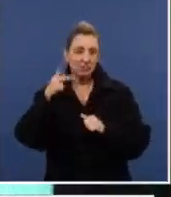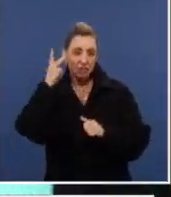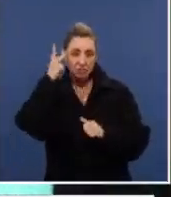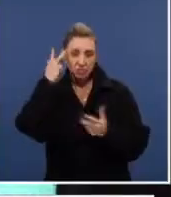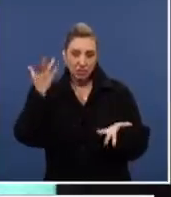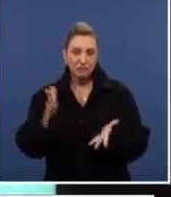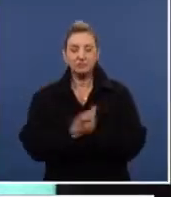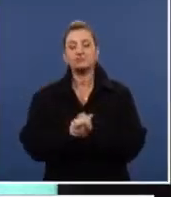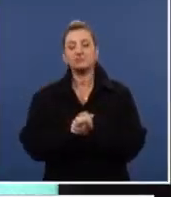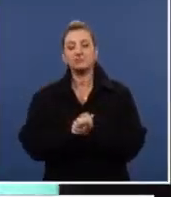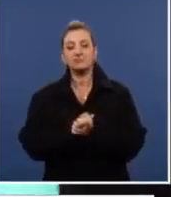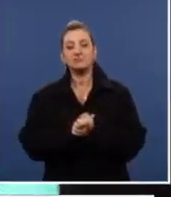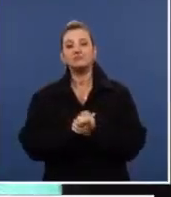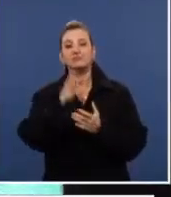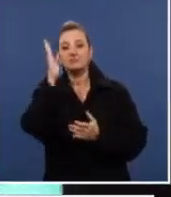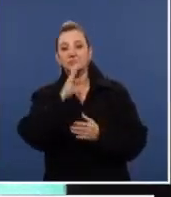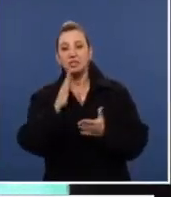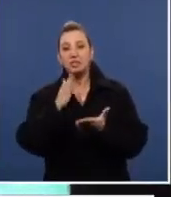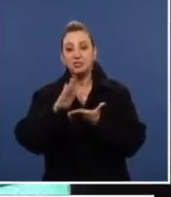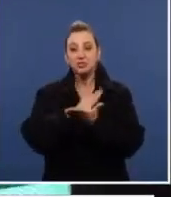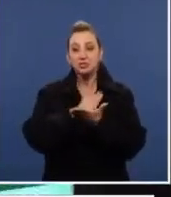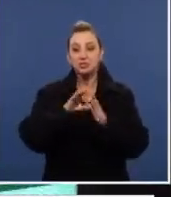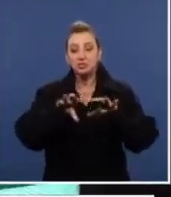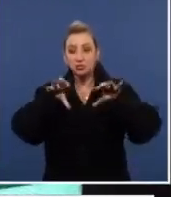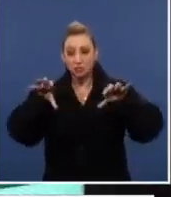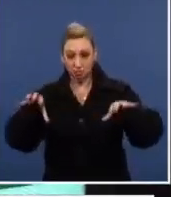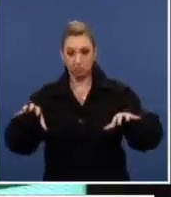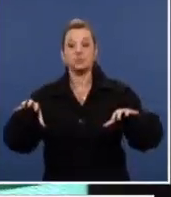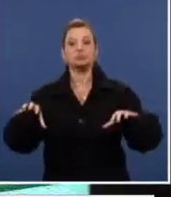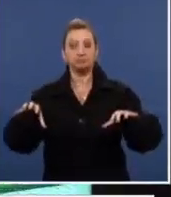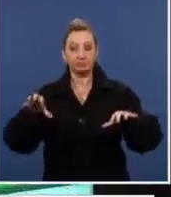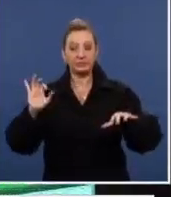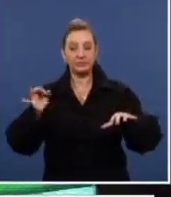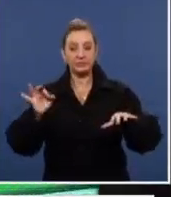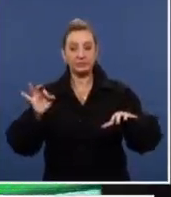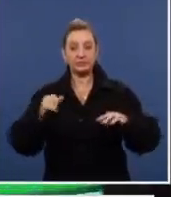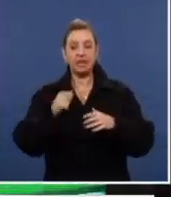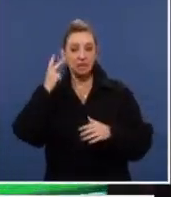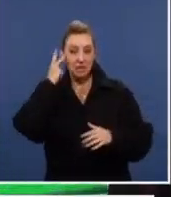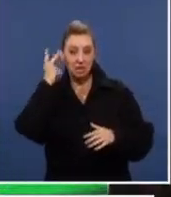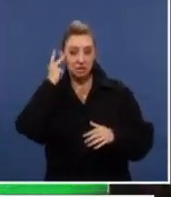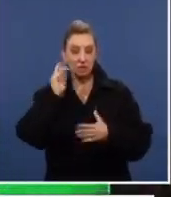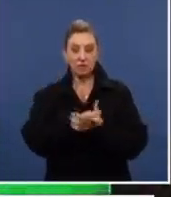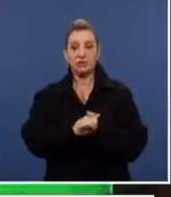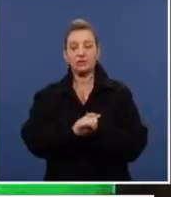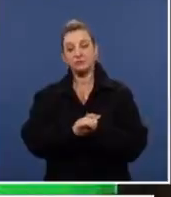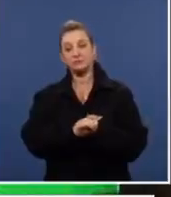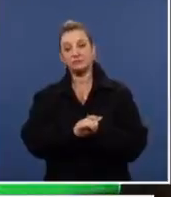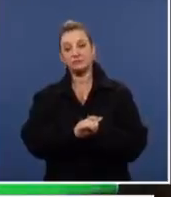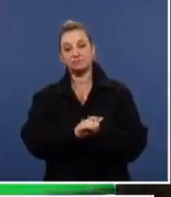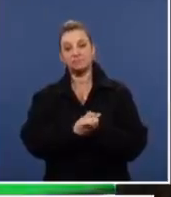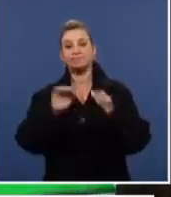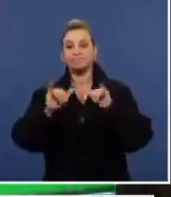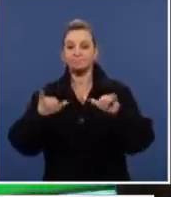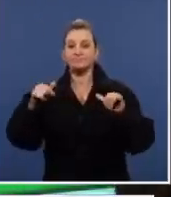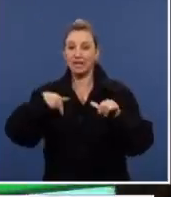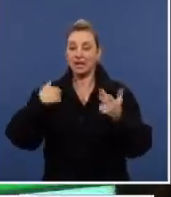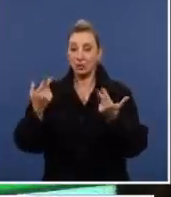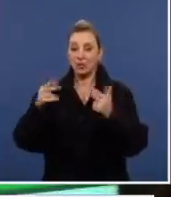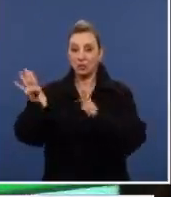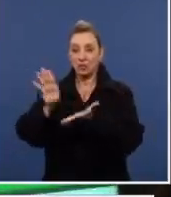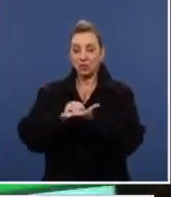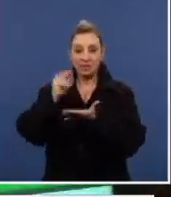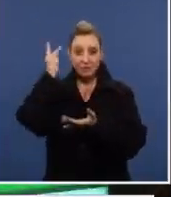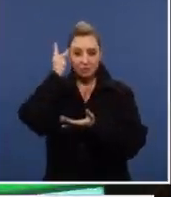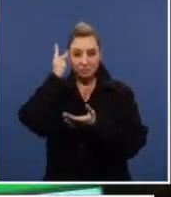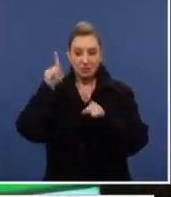esteja. O Brasil está dividido, está bastante polarizado e é natural que isso repercuta aqui em São Paulo também, que é o